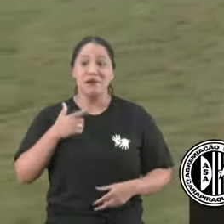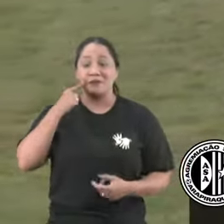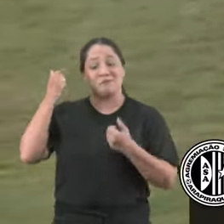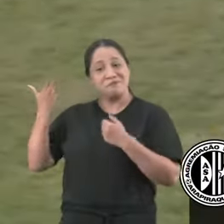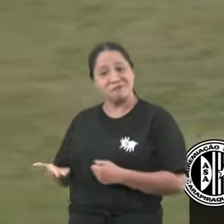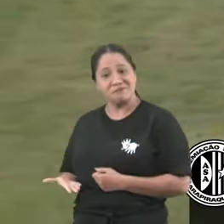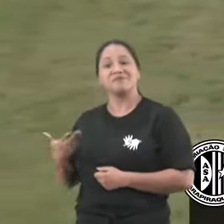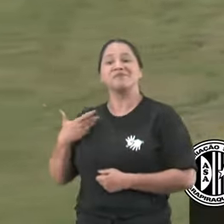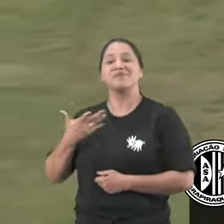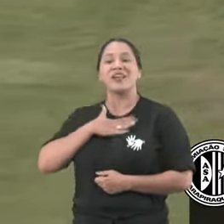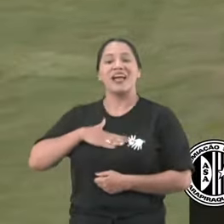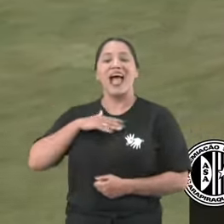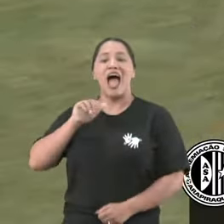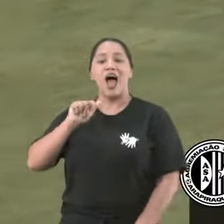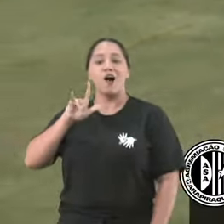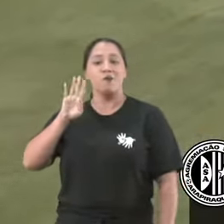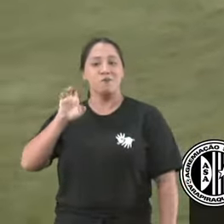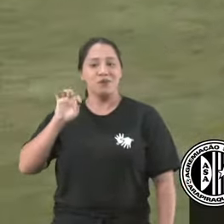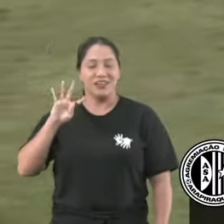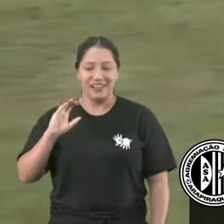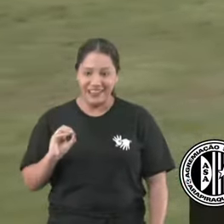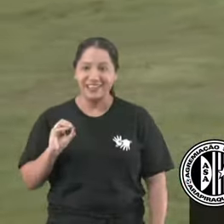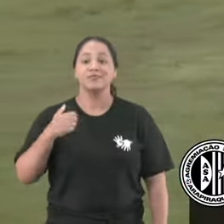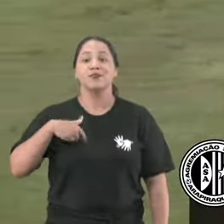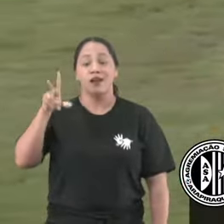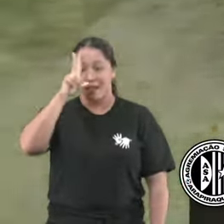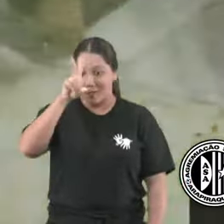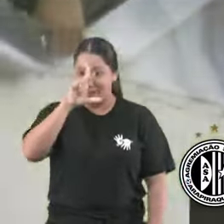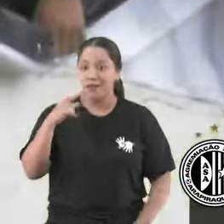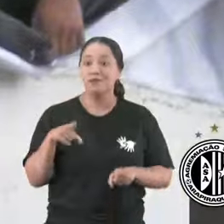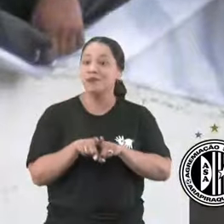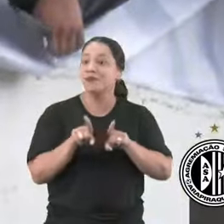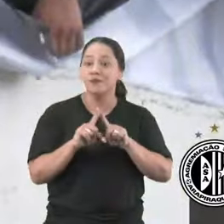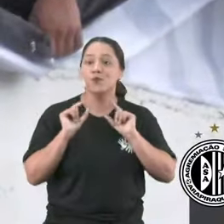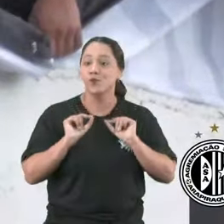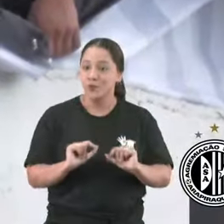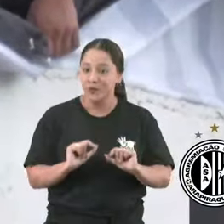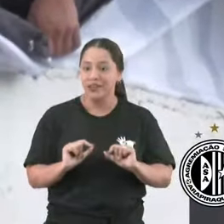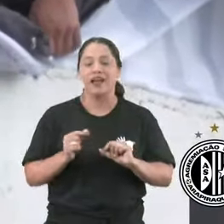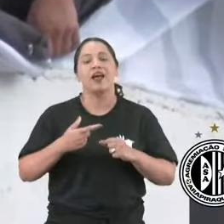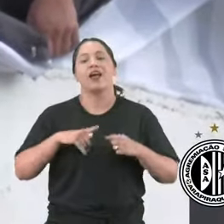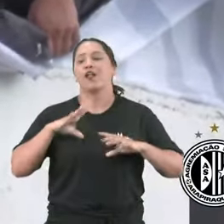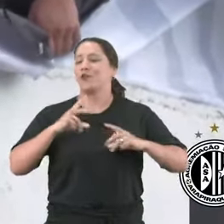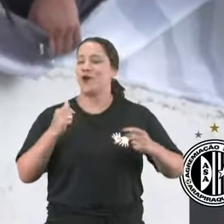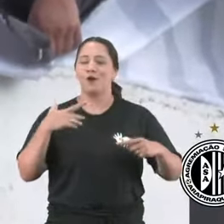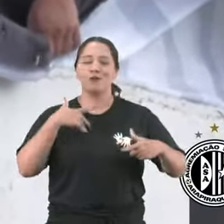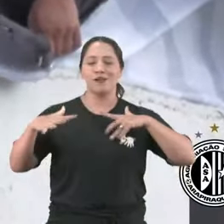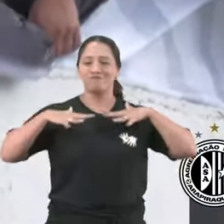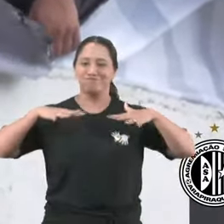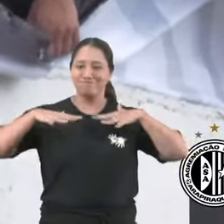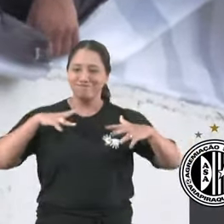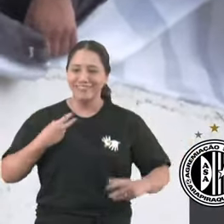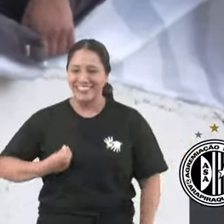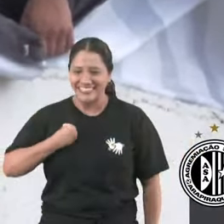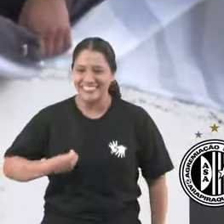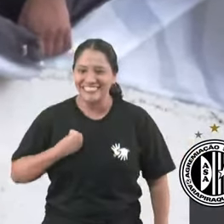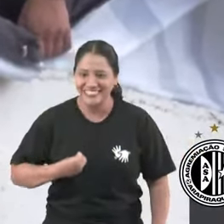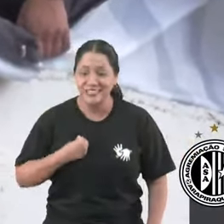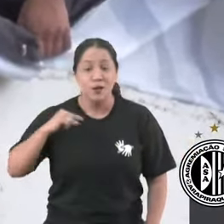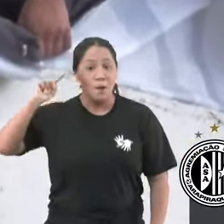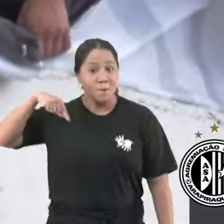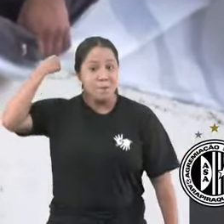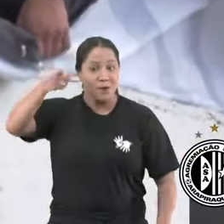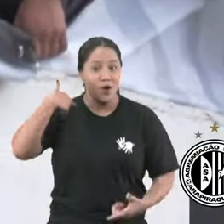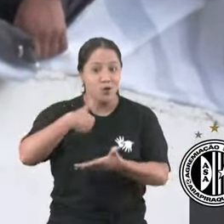nosso querido Alberto Oliveira. Lembro também, em cima de toda essa vibe que o Alberto trouxe, né? O